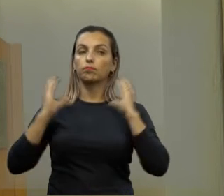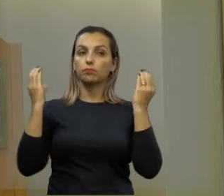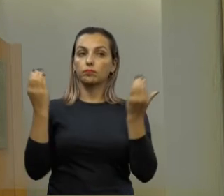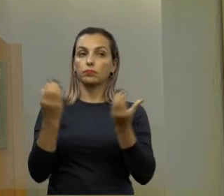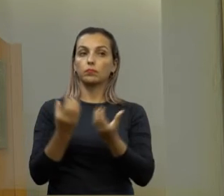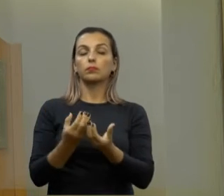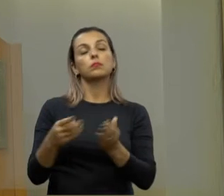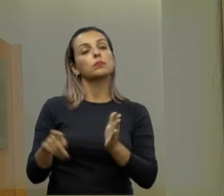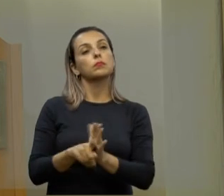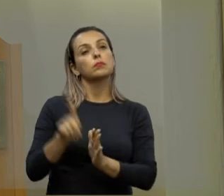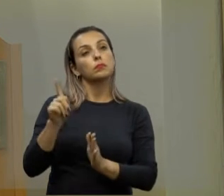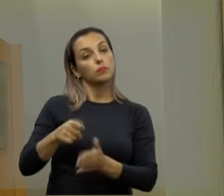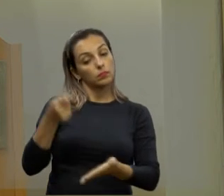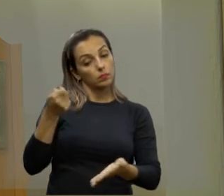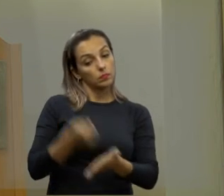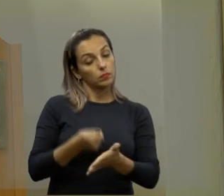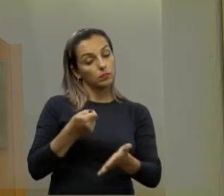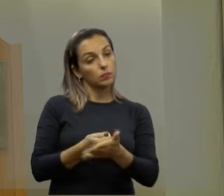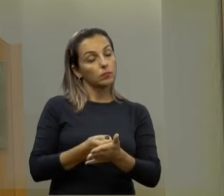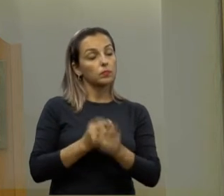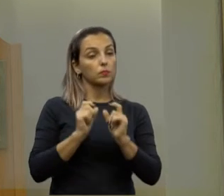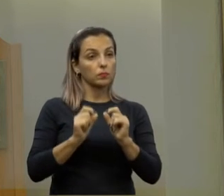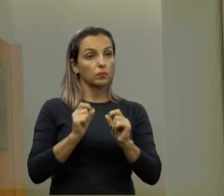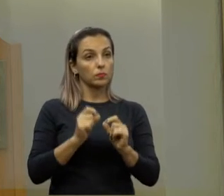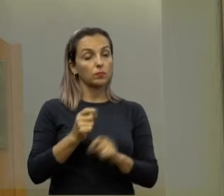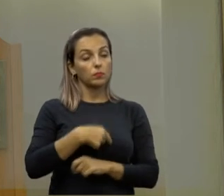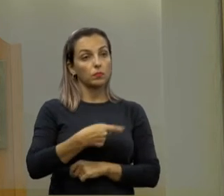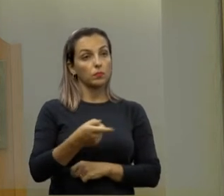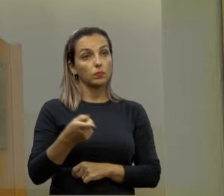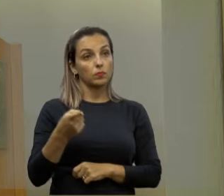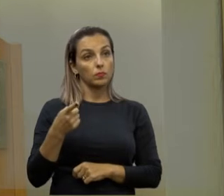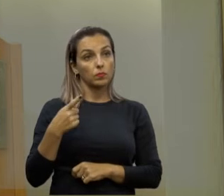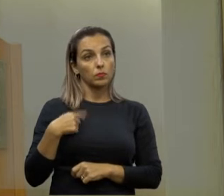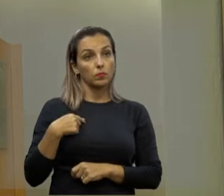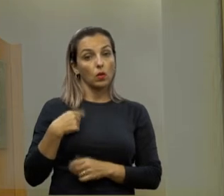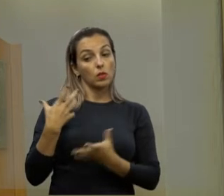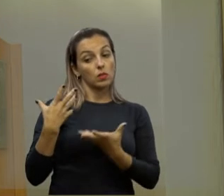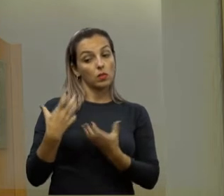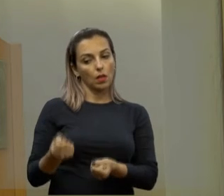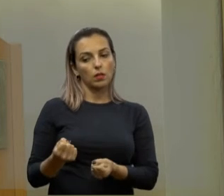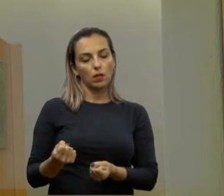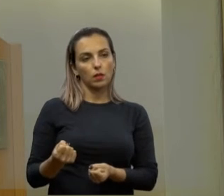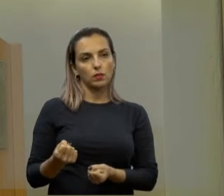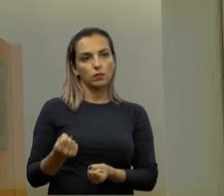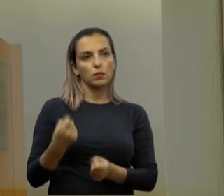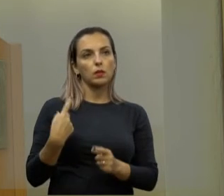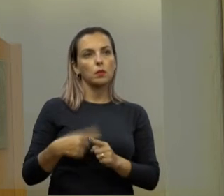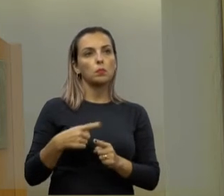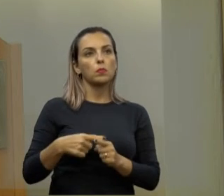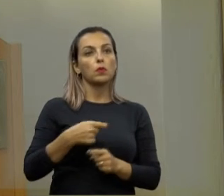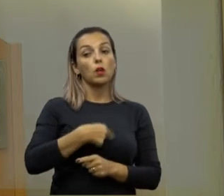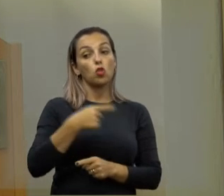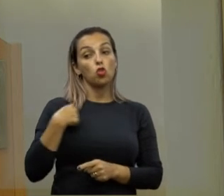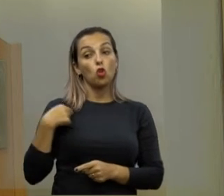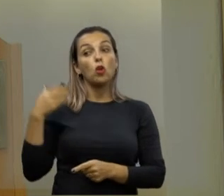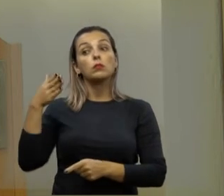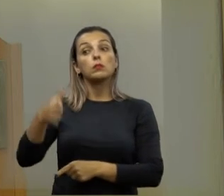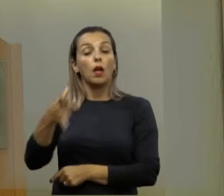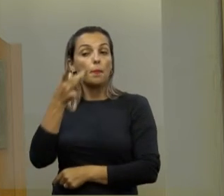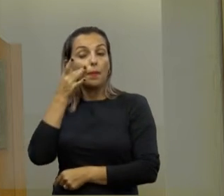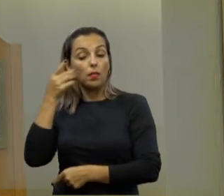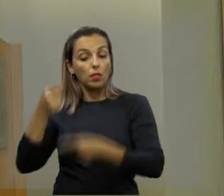tem por obrigatoriedade todos nós anunciamos Porque nós não estávamos voltas ainda discussão e